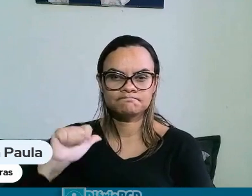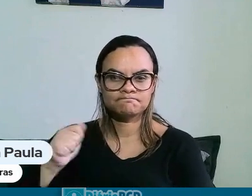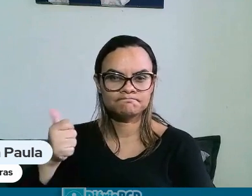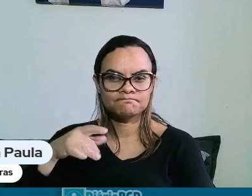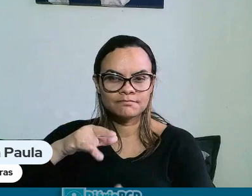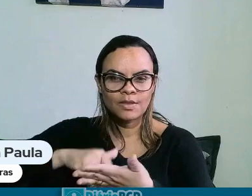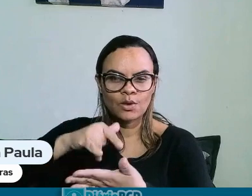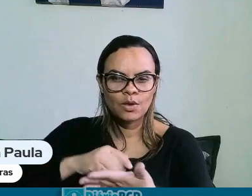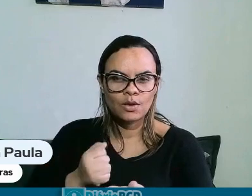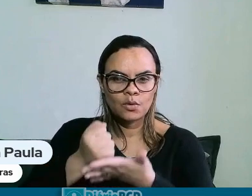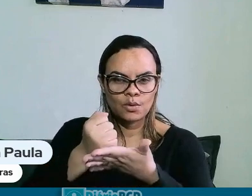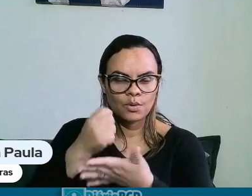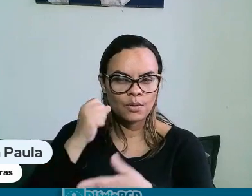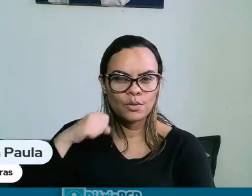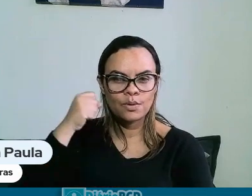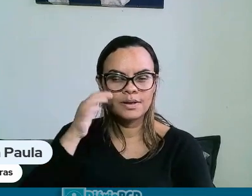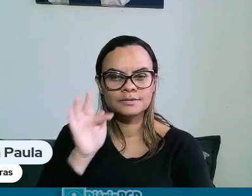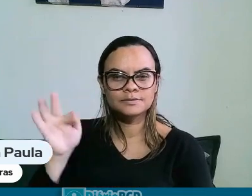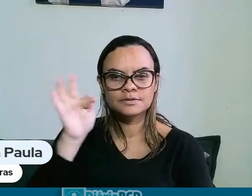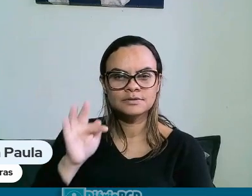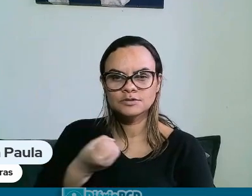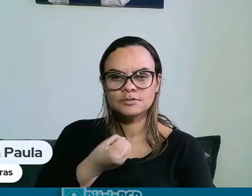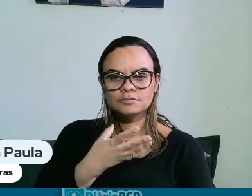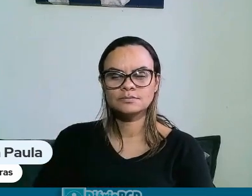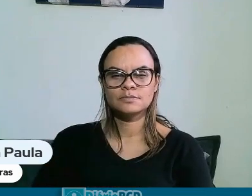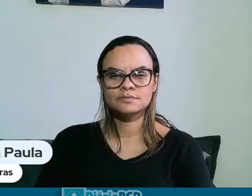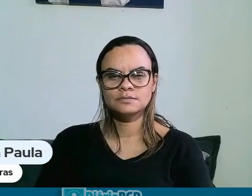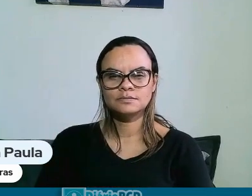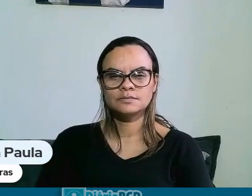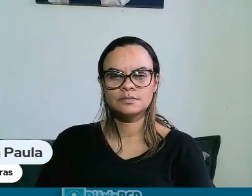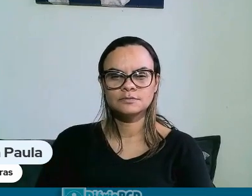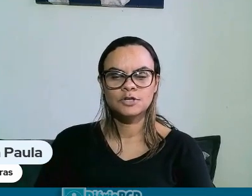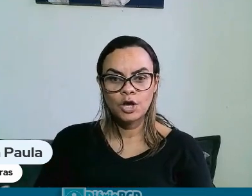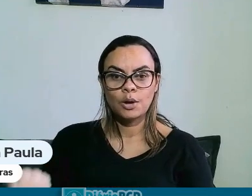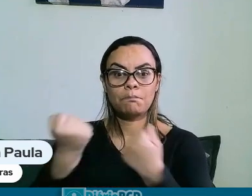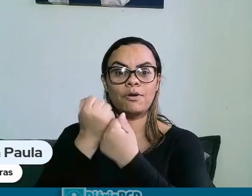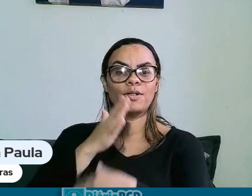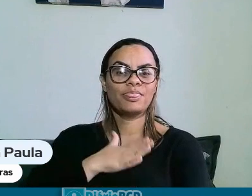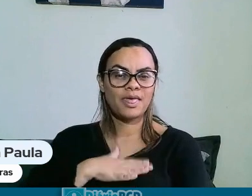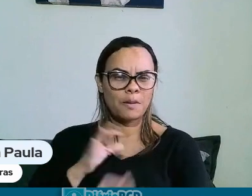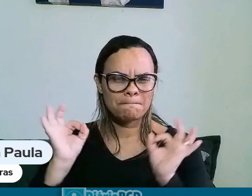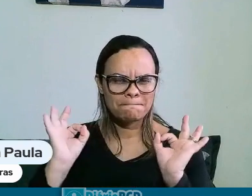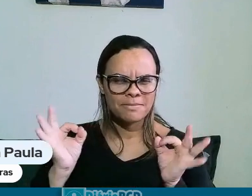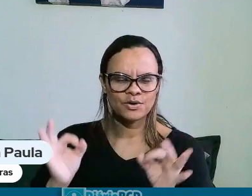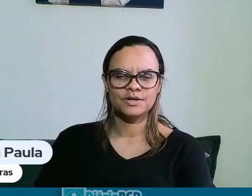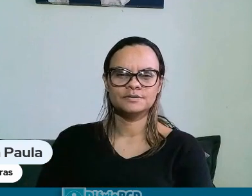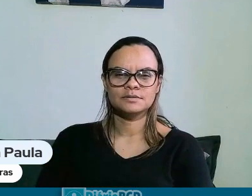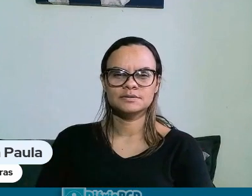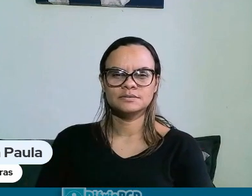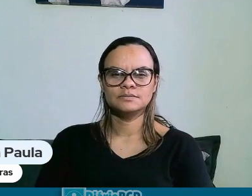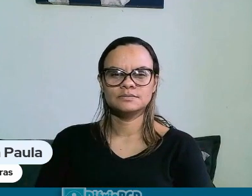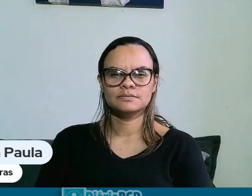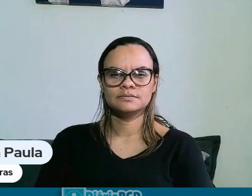que nós encaminhamos para o Senado Federal. Muito com as bom. propostas do Aliás, segmento. tem o meu apoio, Alain. Tem o meu apoio a esse